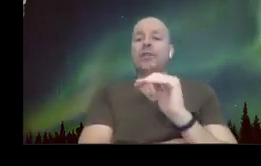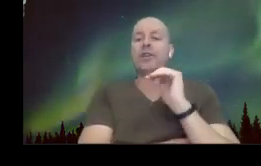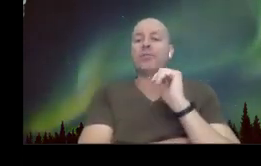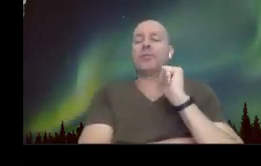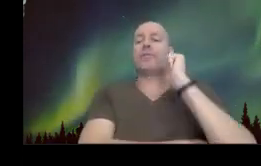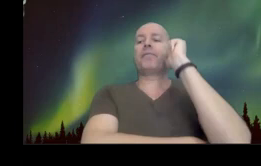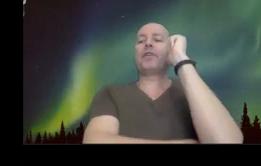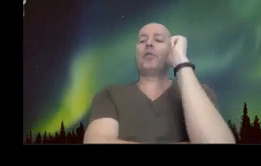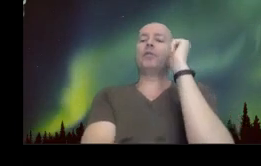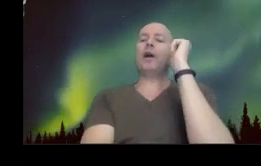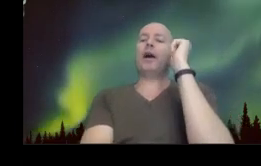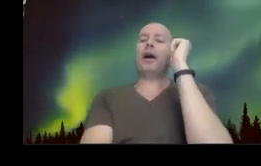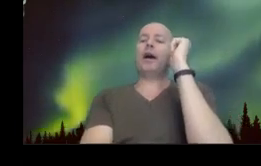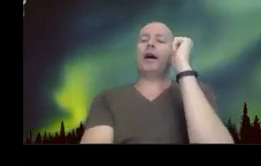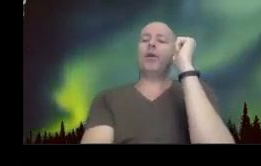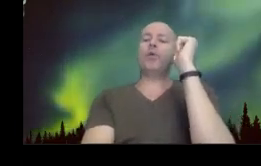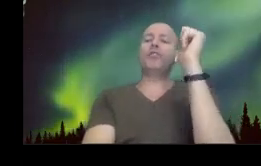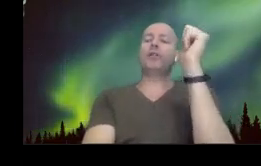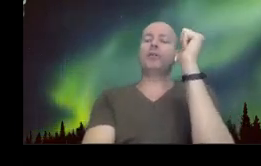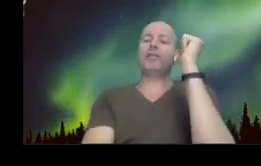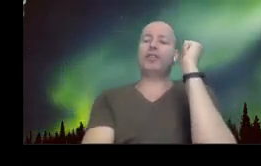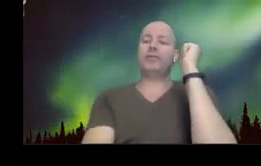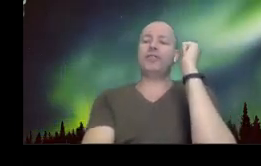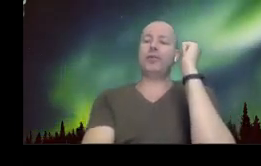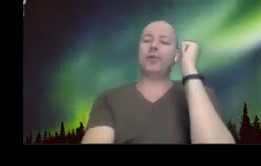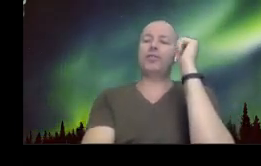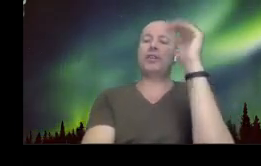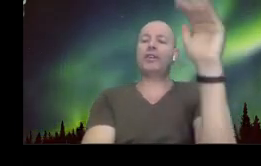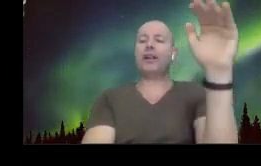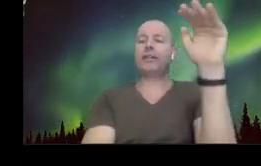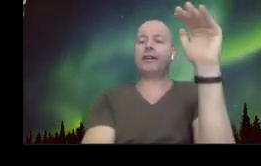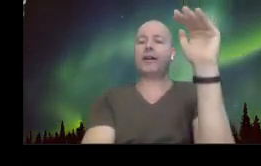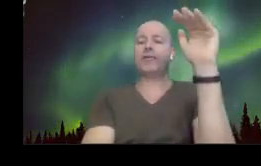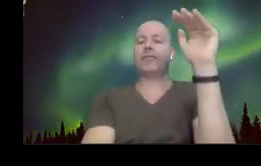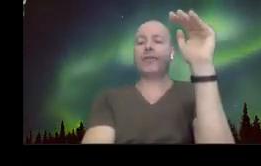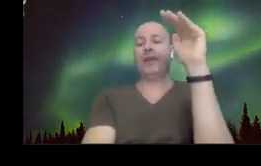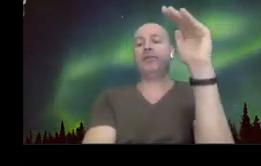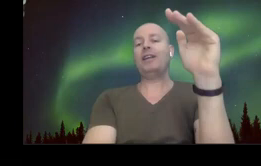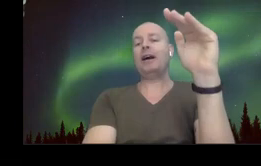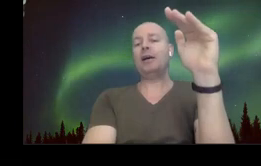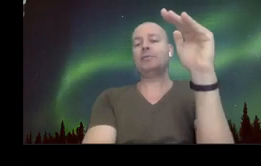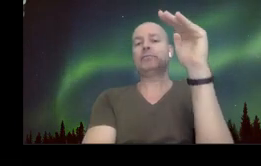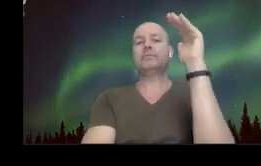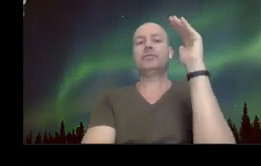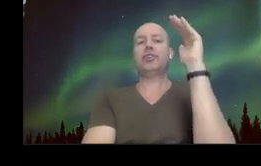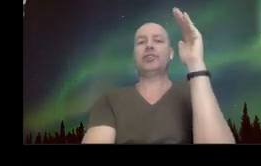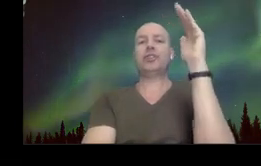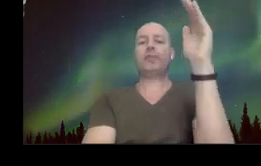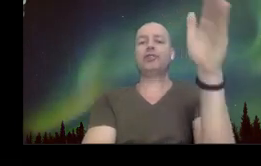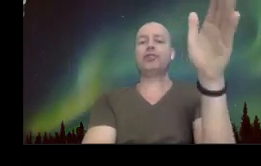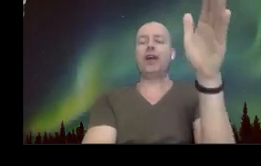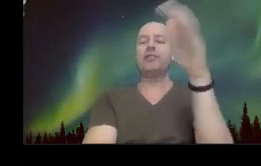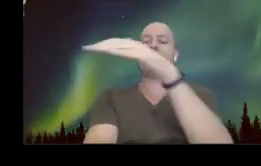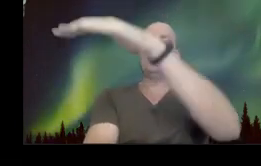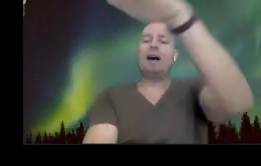Vou dar um outro exemplo. Quando o governo decide fazer uma usina hidrelétrica, ele vai lá,